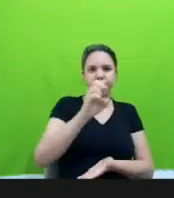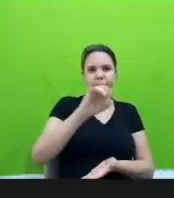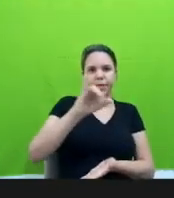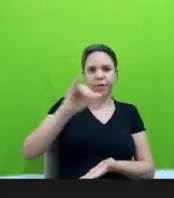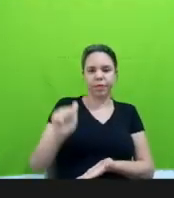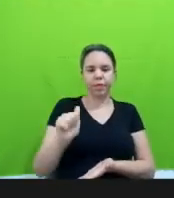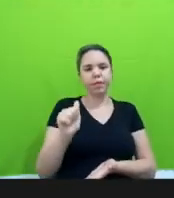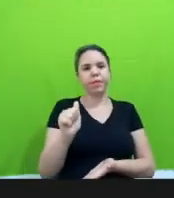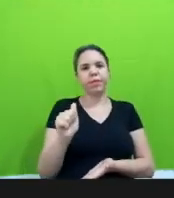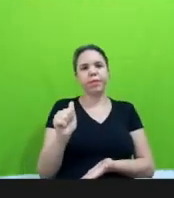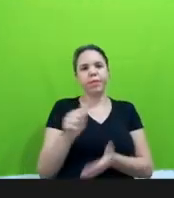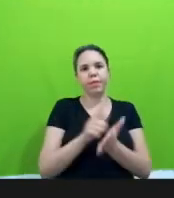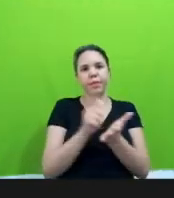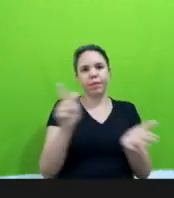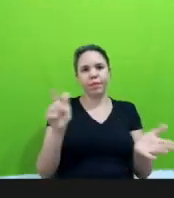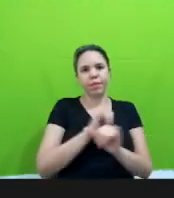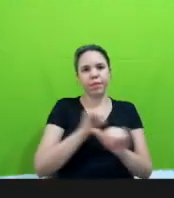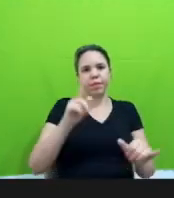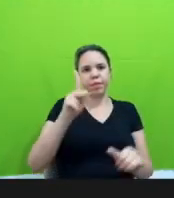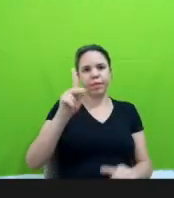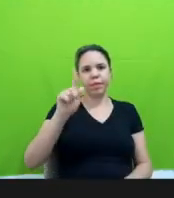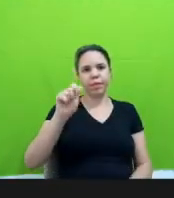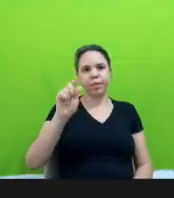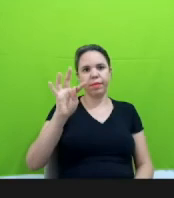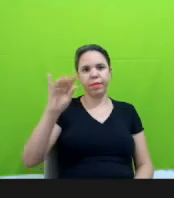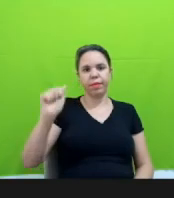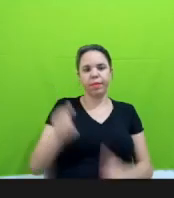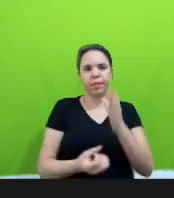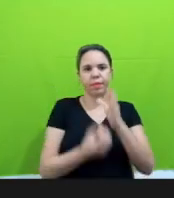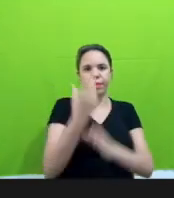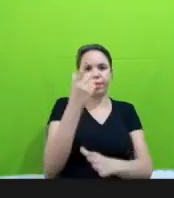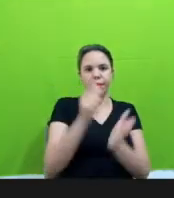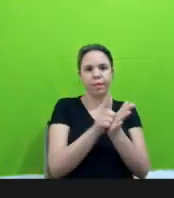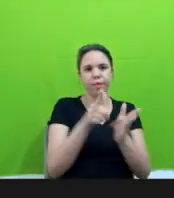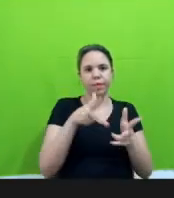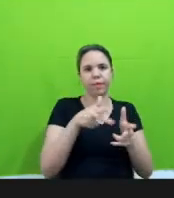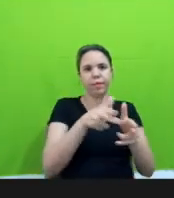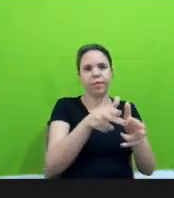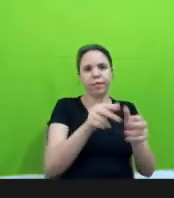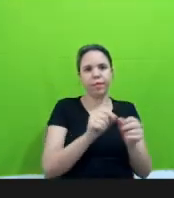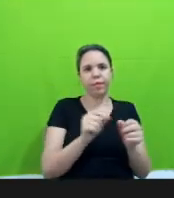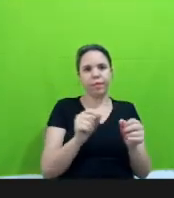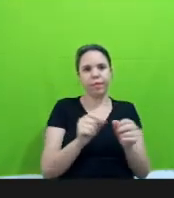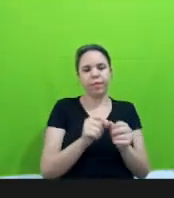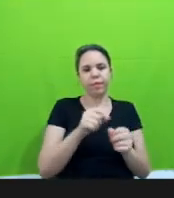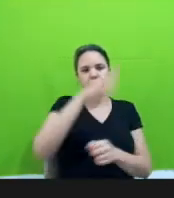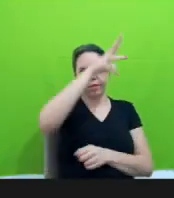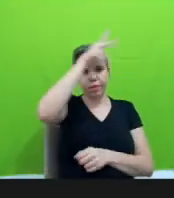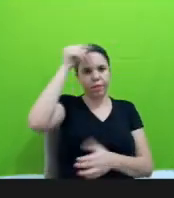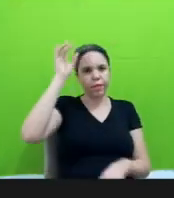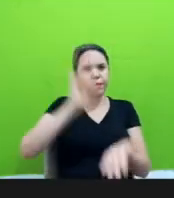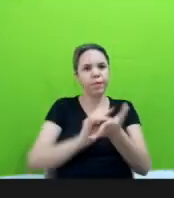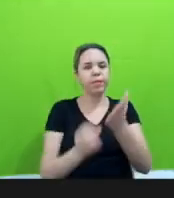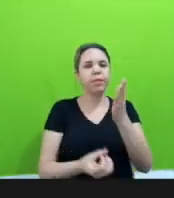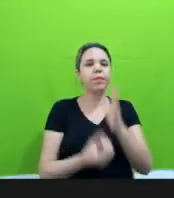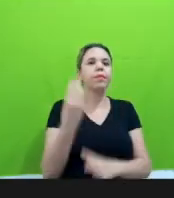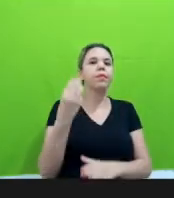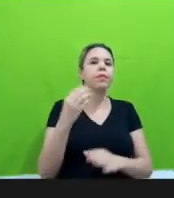da Notícia, a Kátia Brasil, cofundadora e editora executiva do Amazônia Real, e a mediação vai